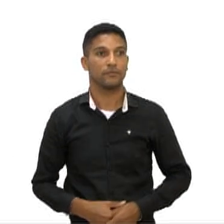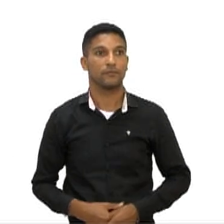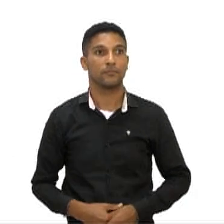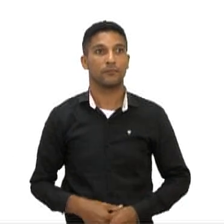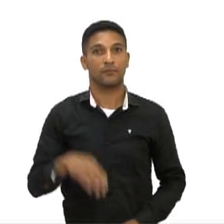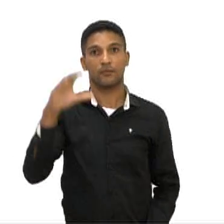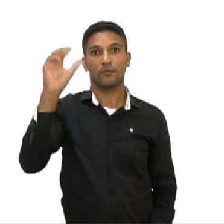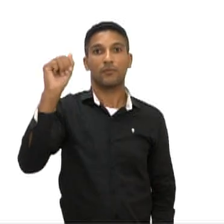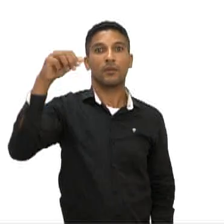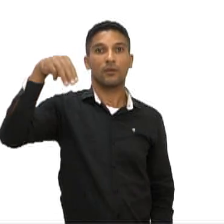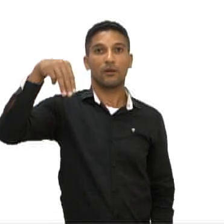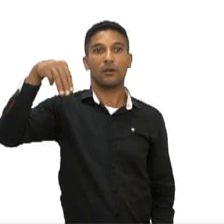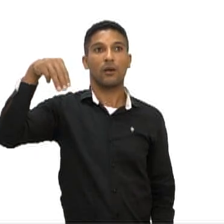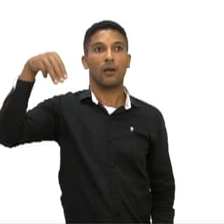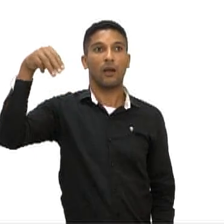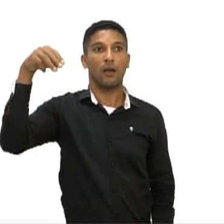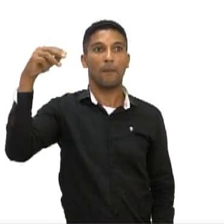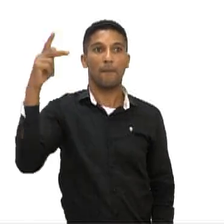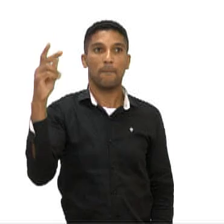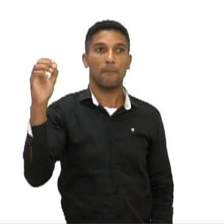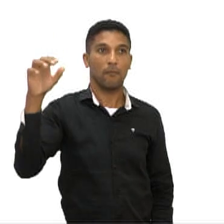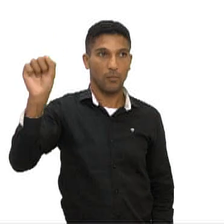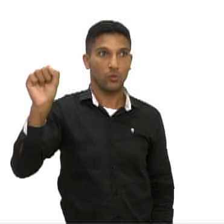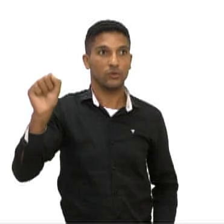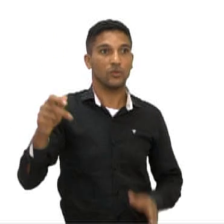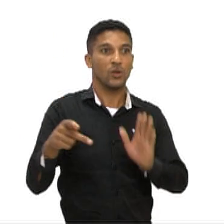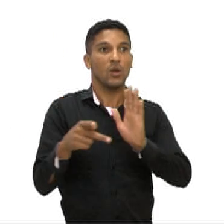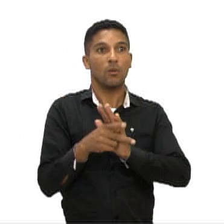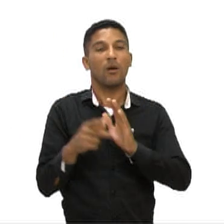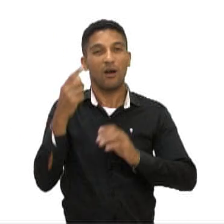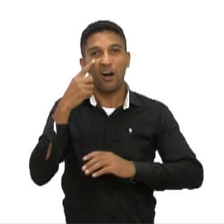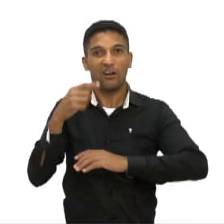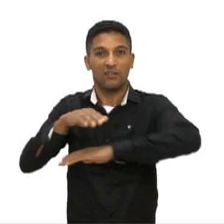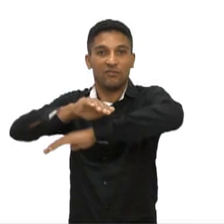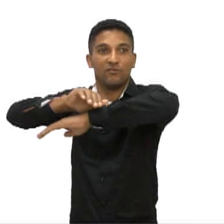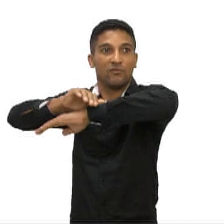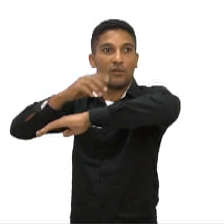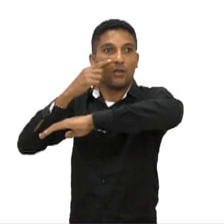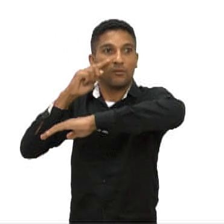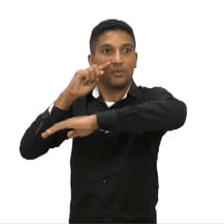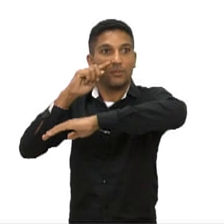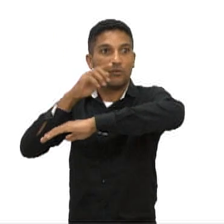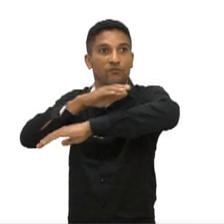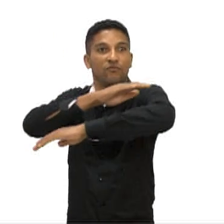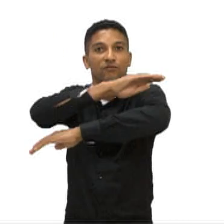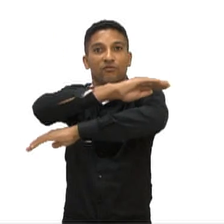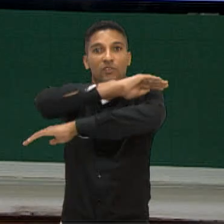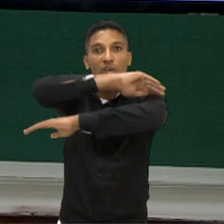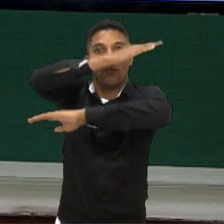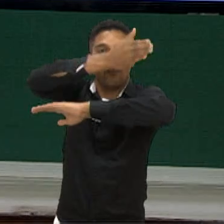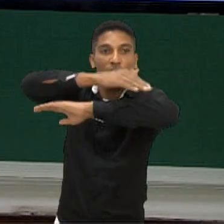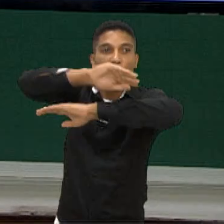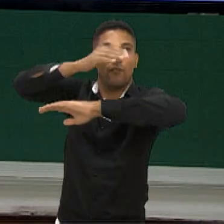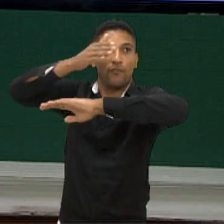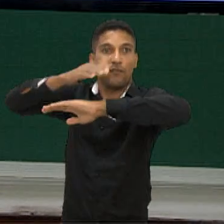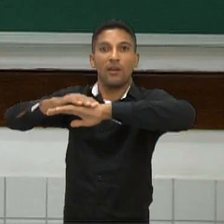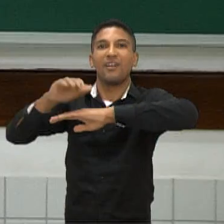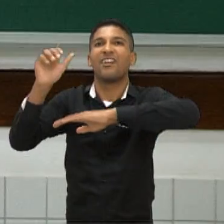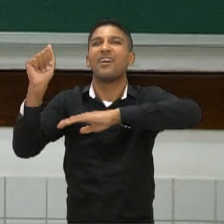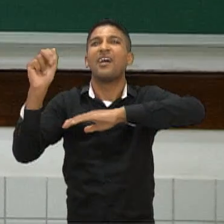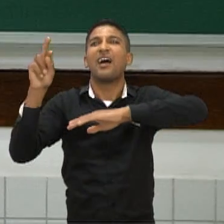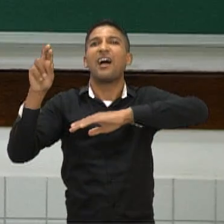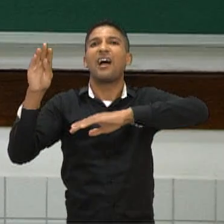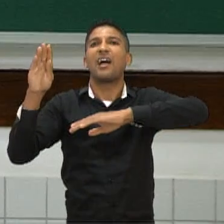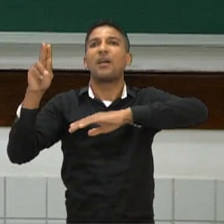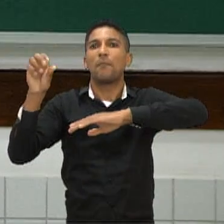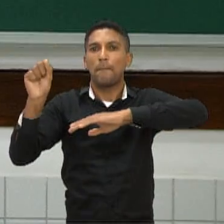por herbáceas, gramíneas e pequenos arbustos esparsos. Quando eu estou falando de arbustos